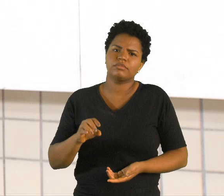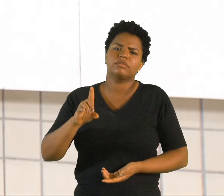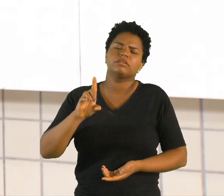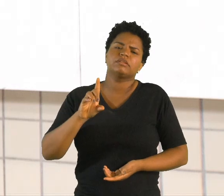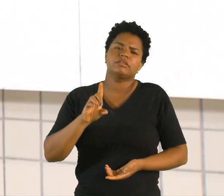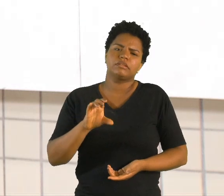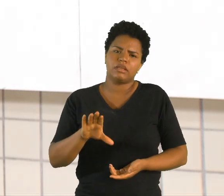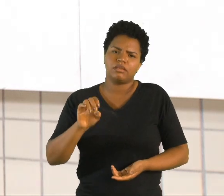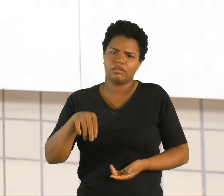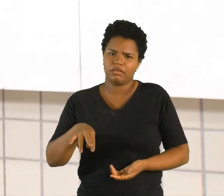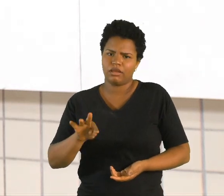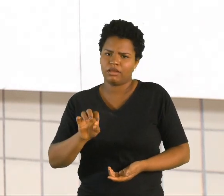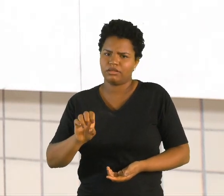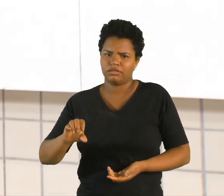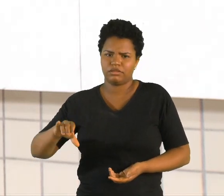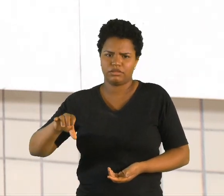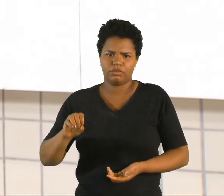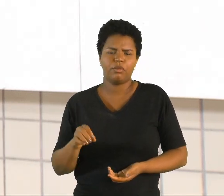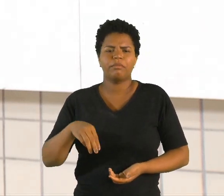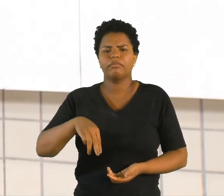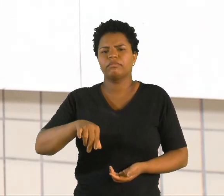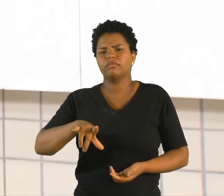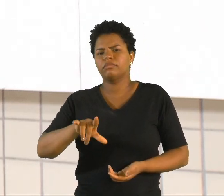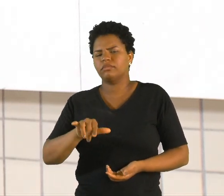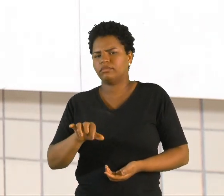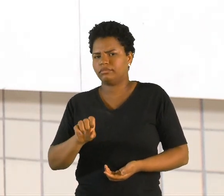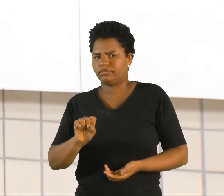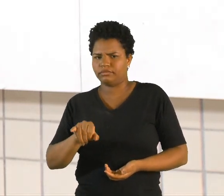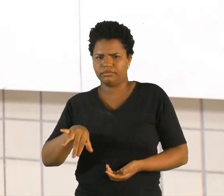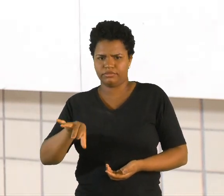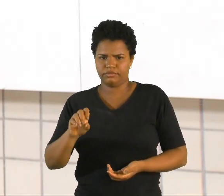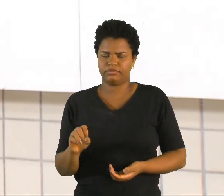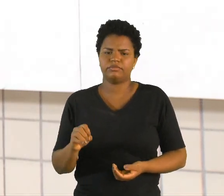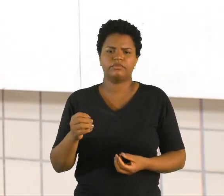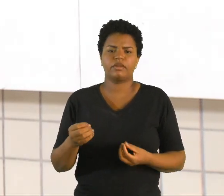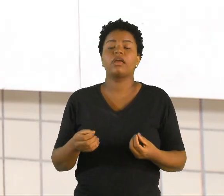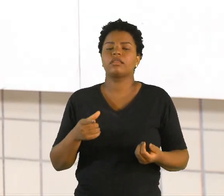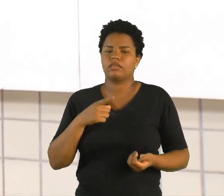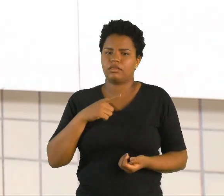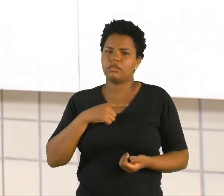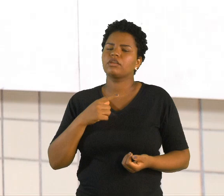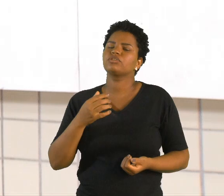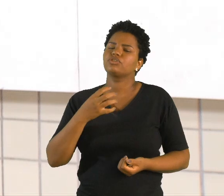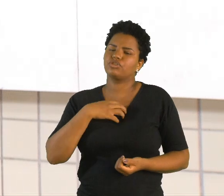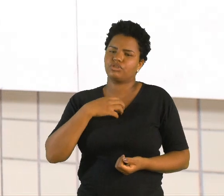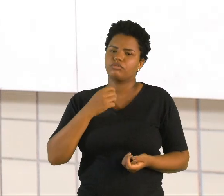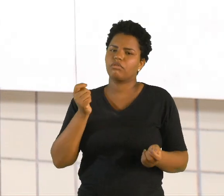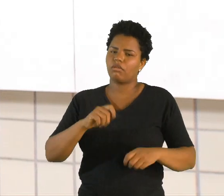tem uma maneira de você gravar isso da sua cabeça. Olha só.